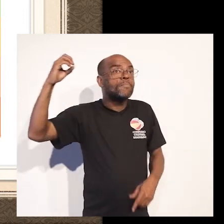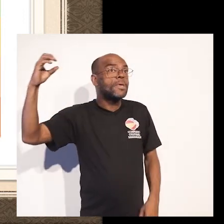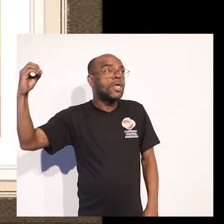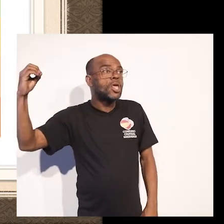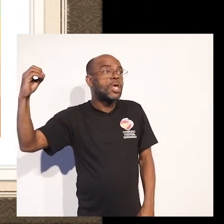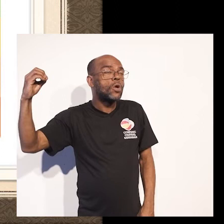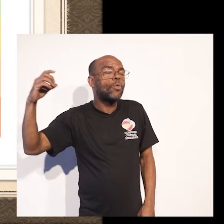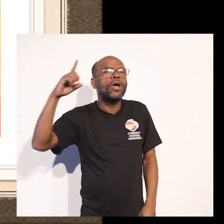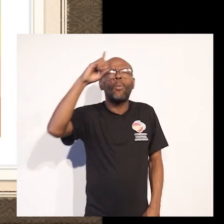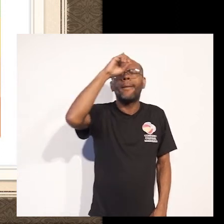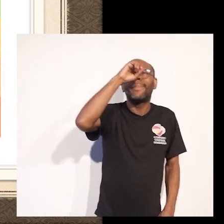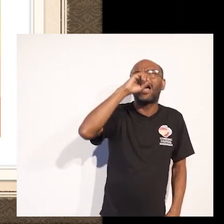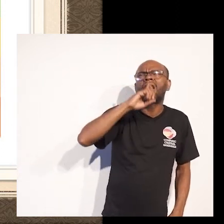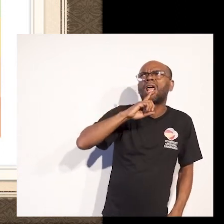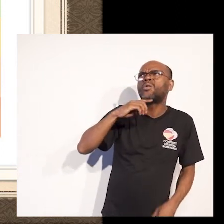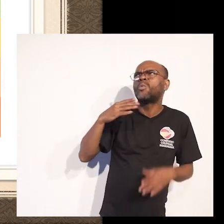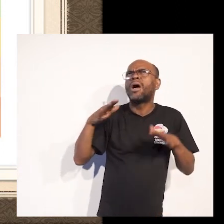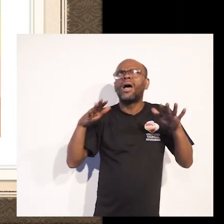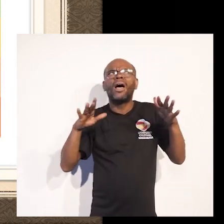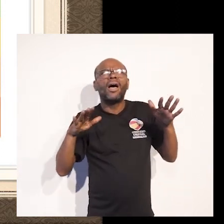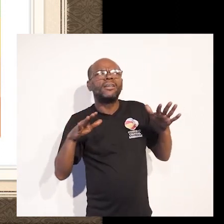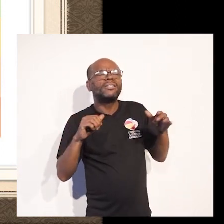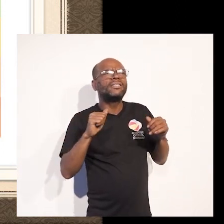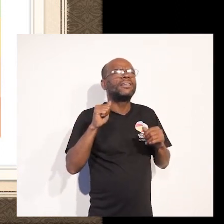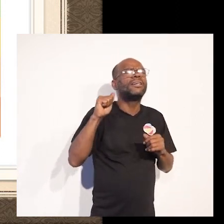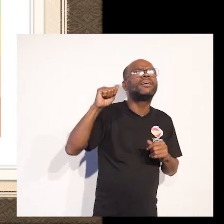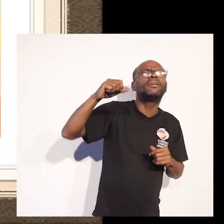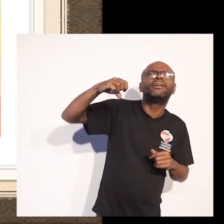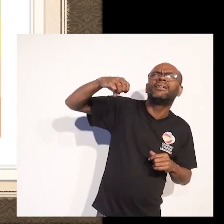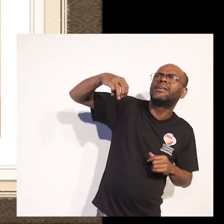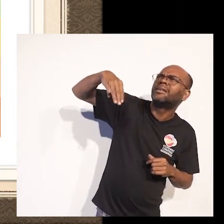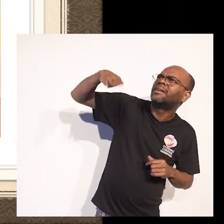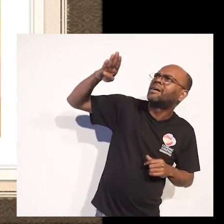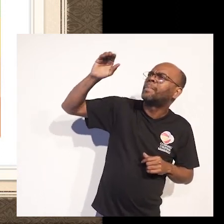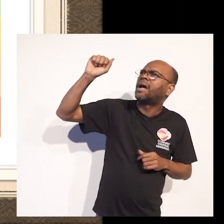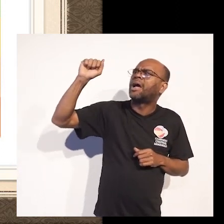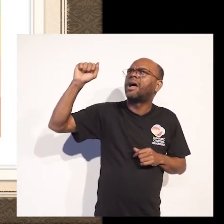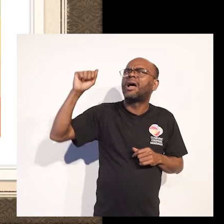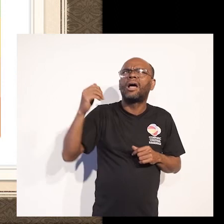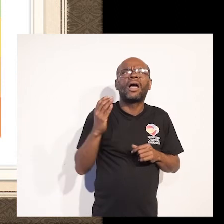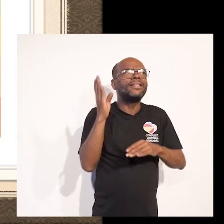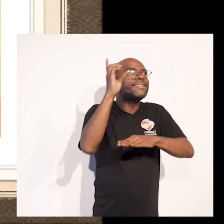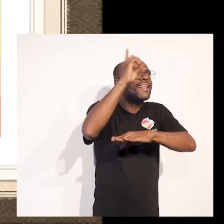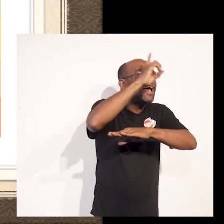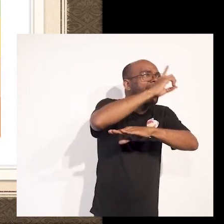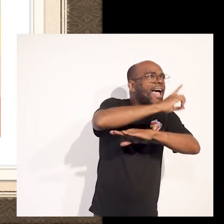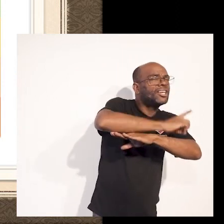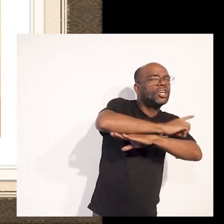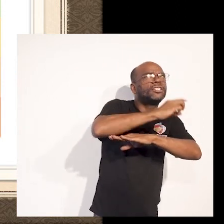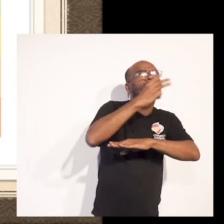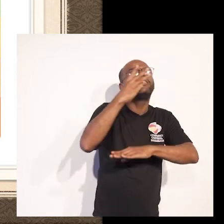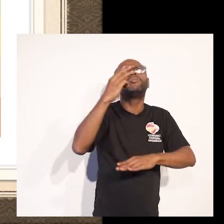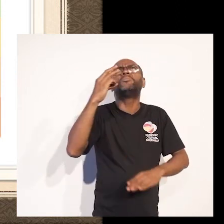mais amareladazinha, quase âmbar, você vai estar chegando ao entardecer. Se você vai aos 3400, que é uma